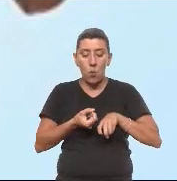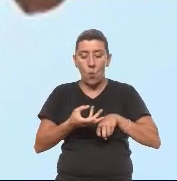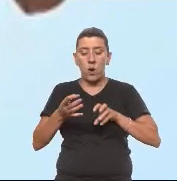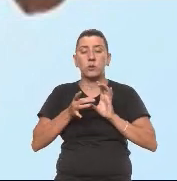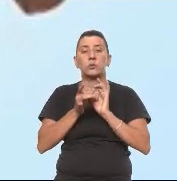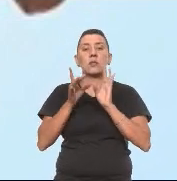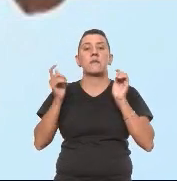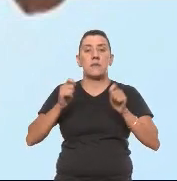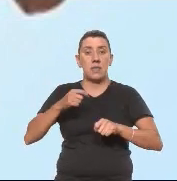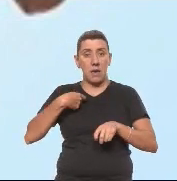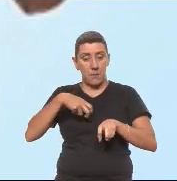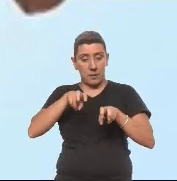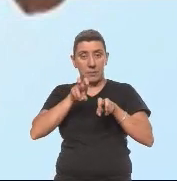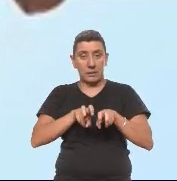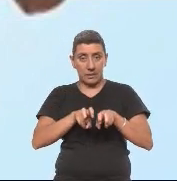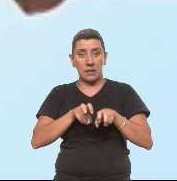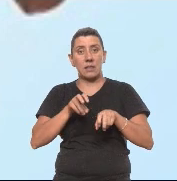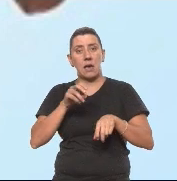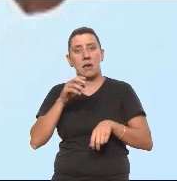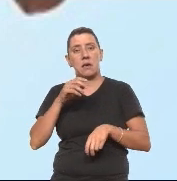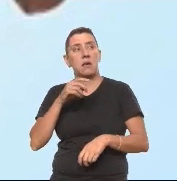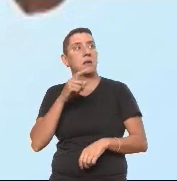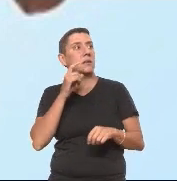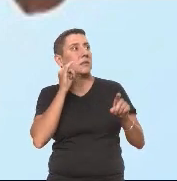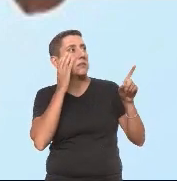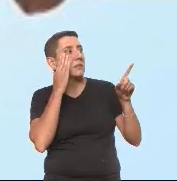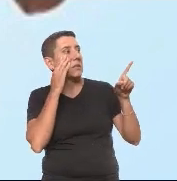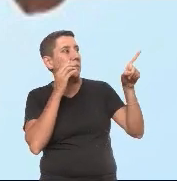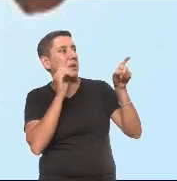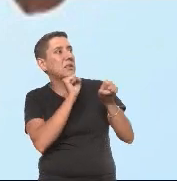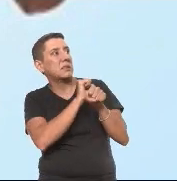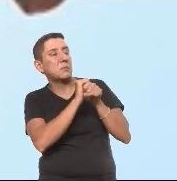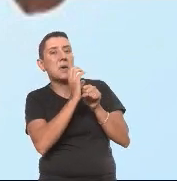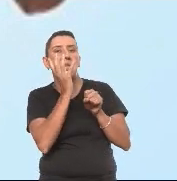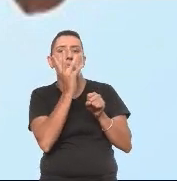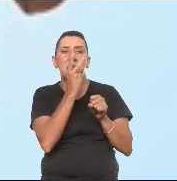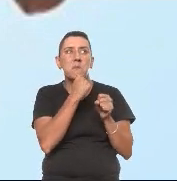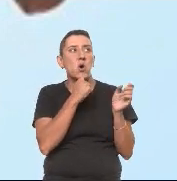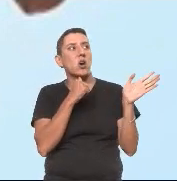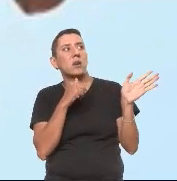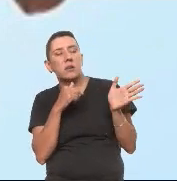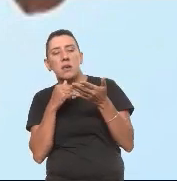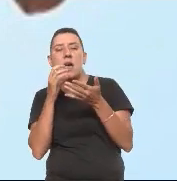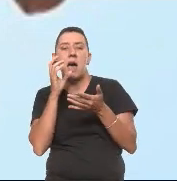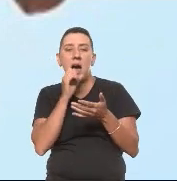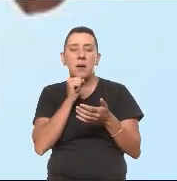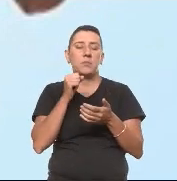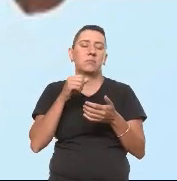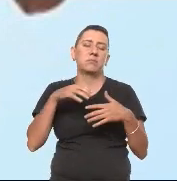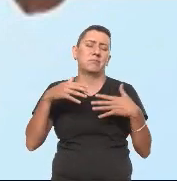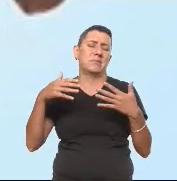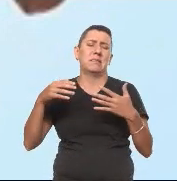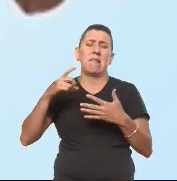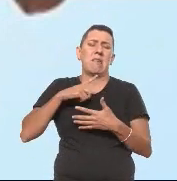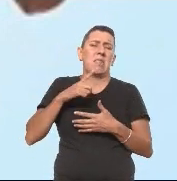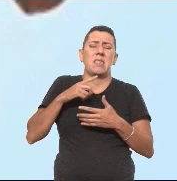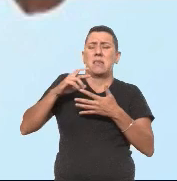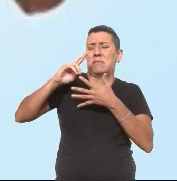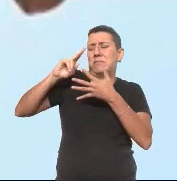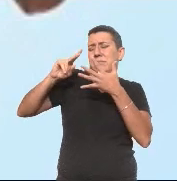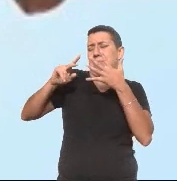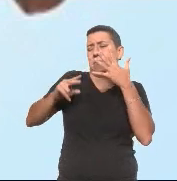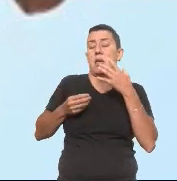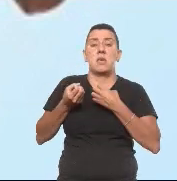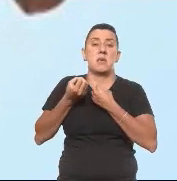né do ônibus público para saber se eu espero ou não se vem lotado se não vem enfim aqui eu posso ter as variações das mais diferentes